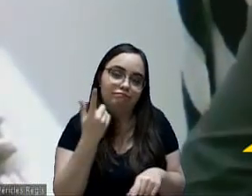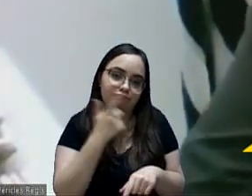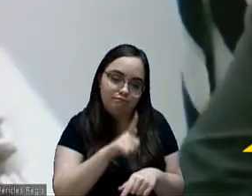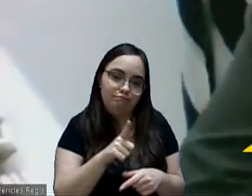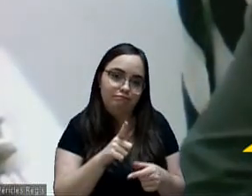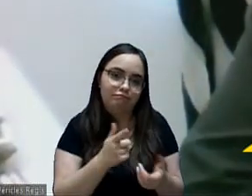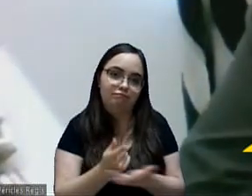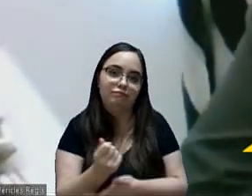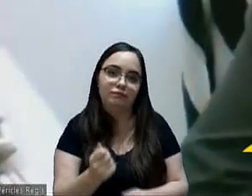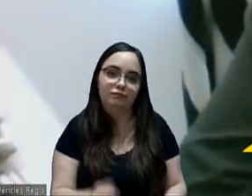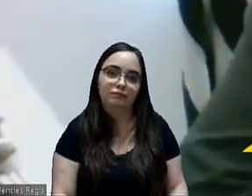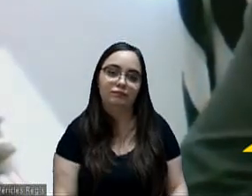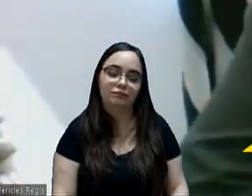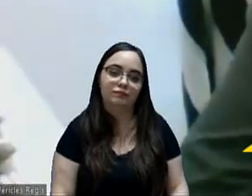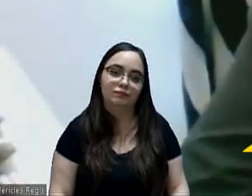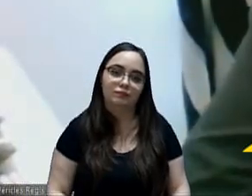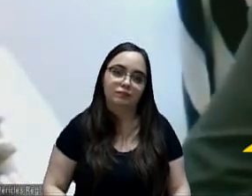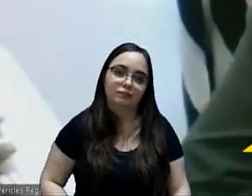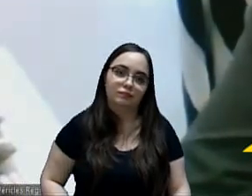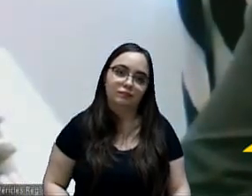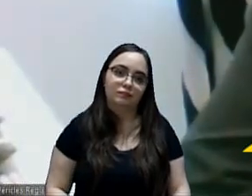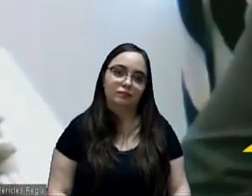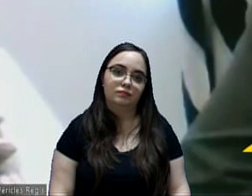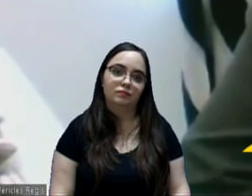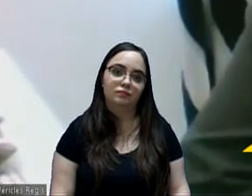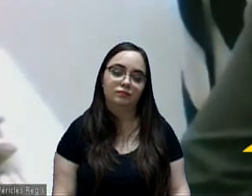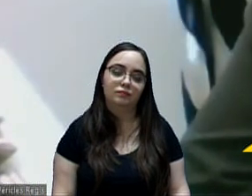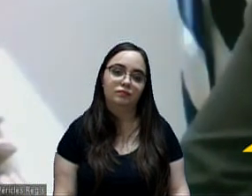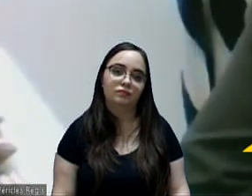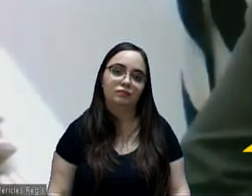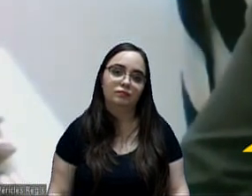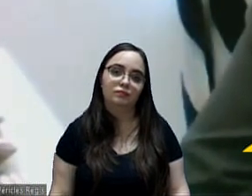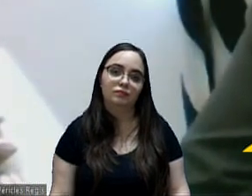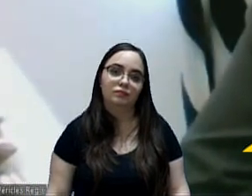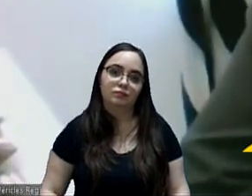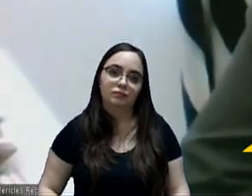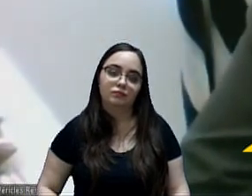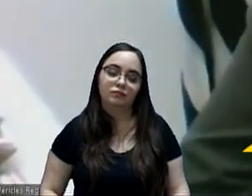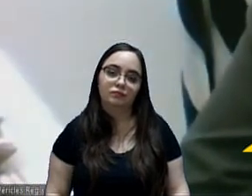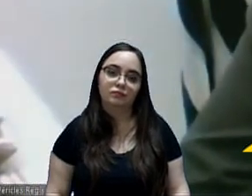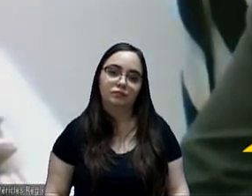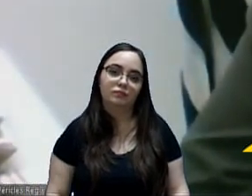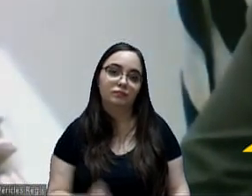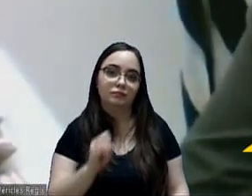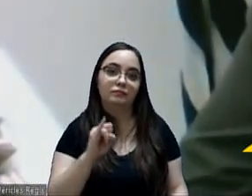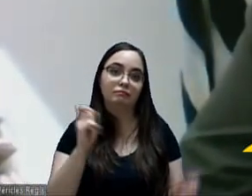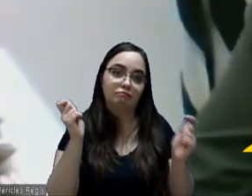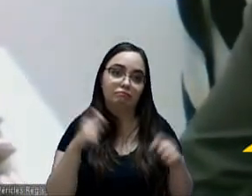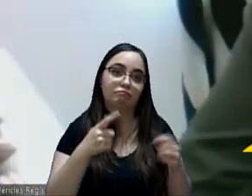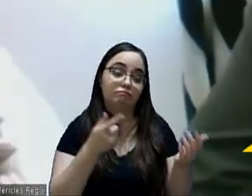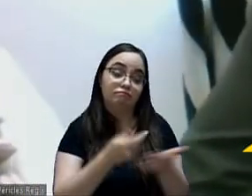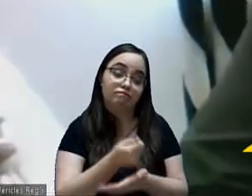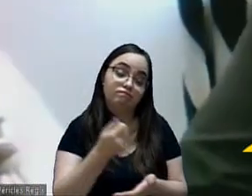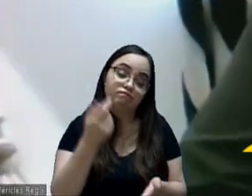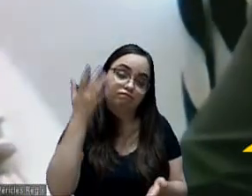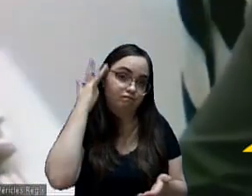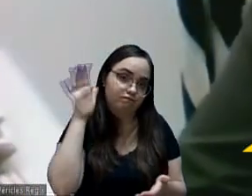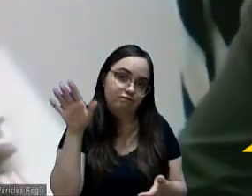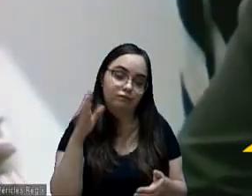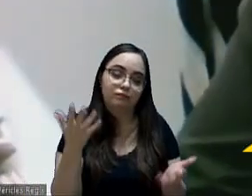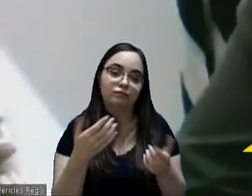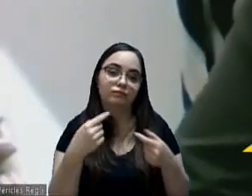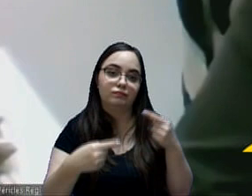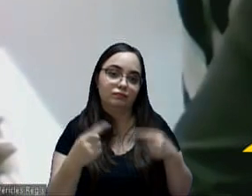levantada pela vereadora Yara, se é possível ou não comprar diretamente para as cidades. Mas não é isso que a gente está discutindo aqui